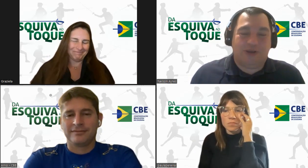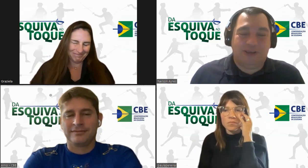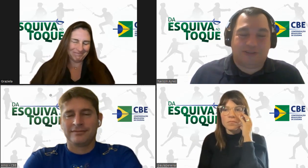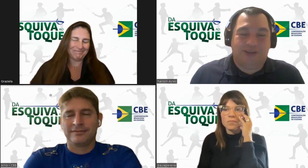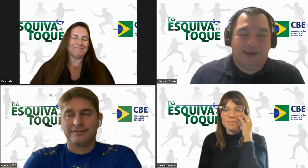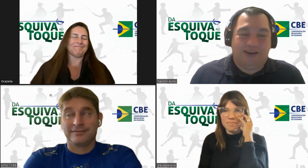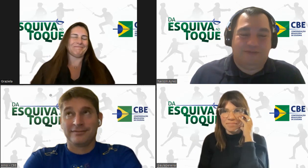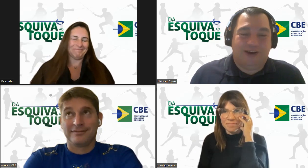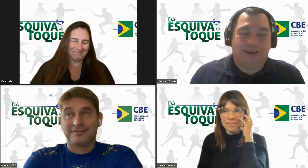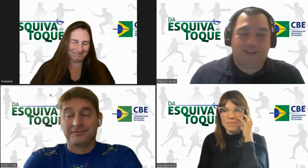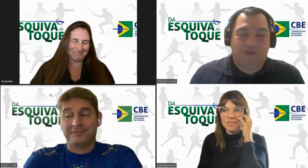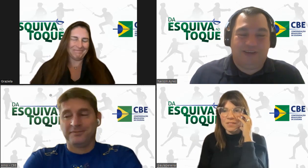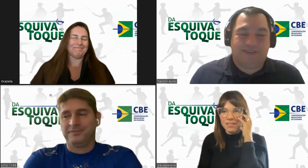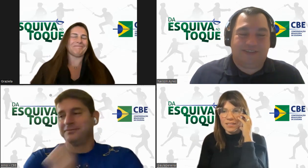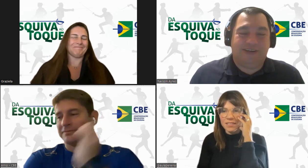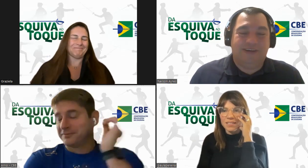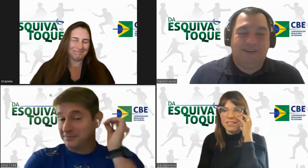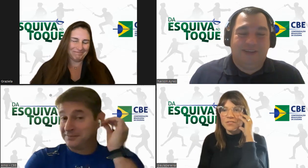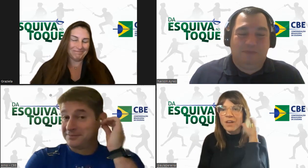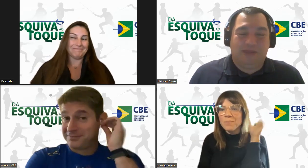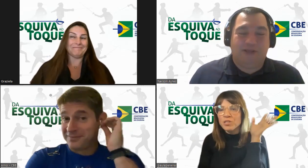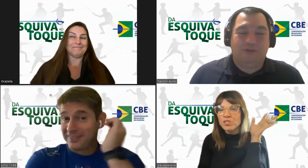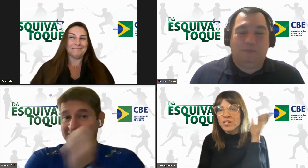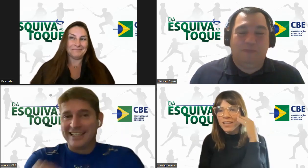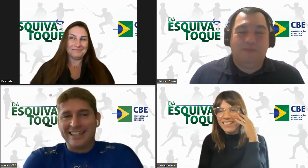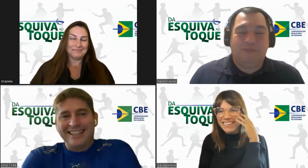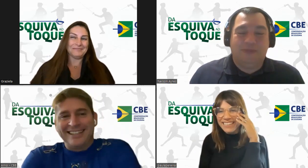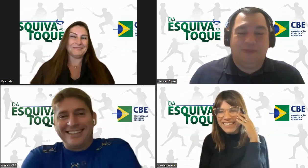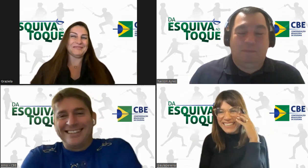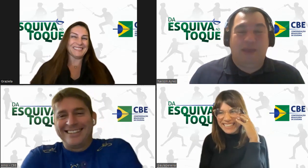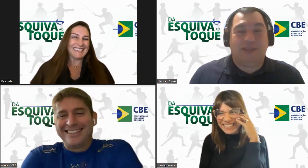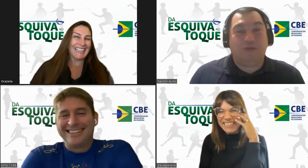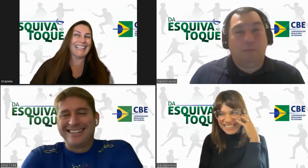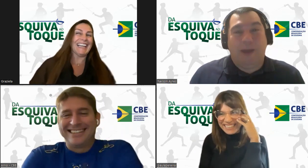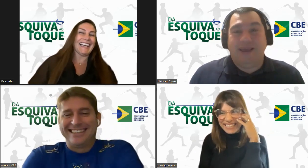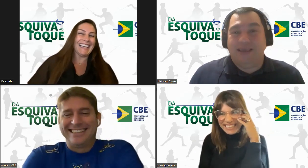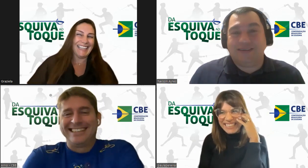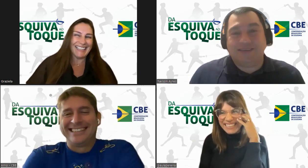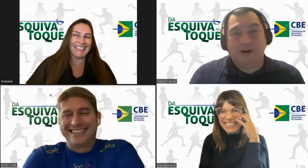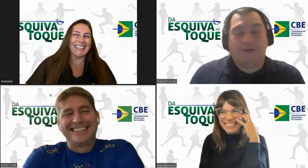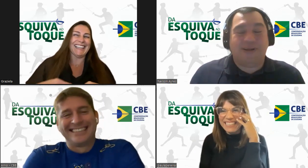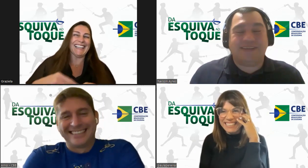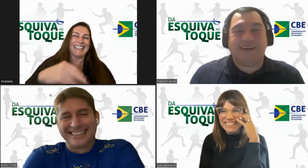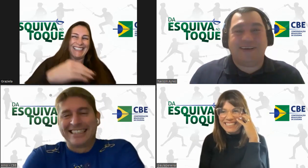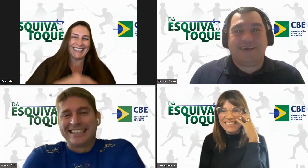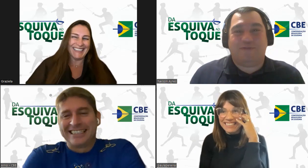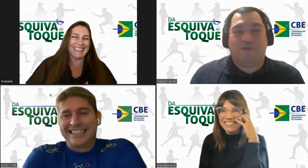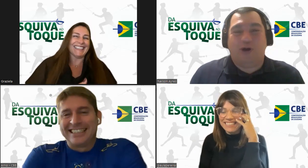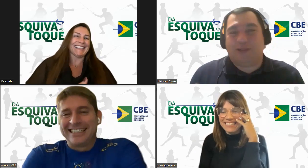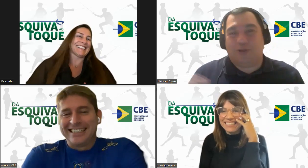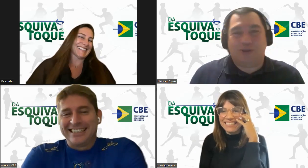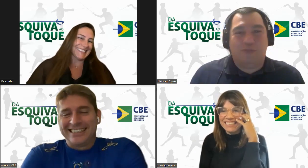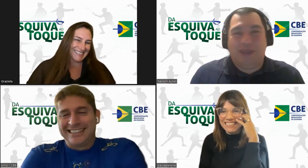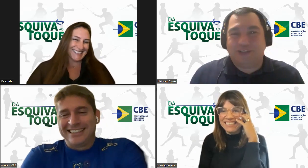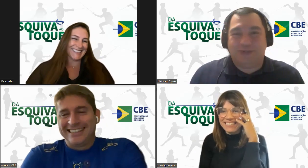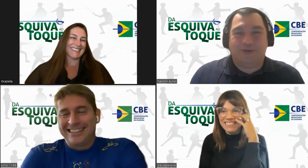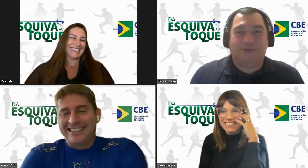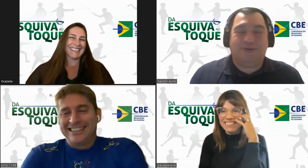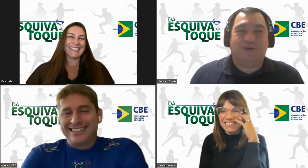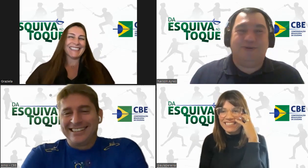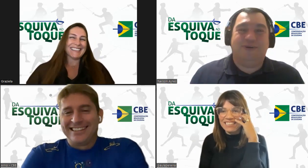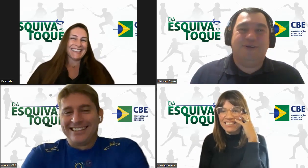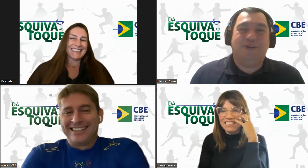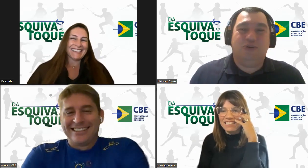a gente já passou isso né várias vezes depende da China dependendo do país é uma coisa fora totalmente